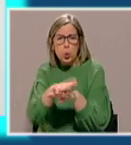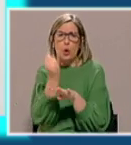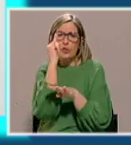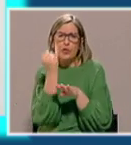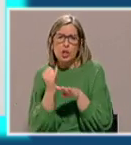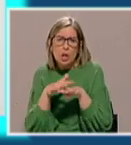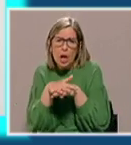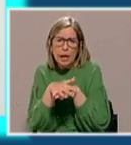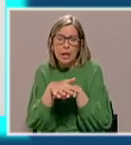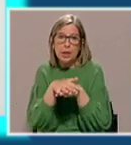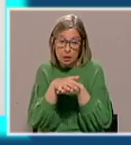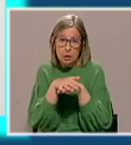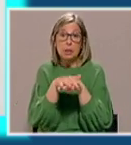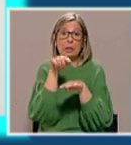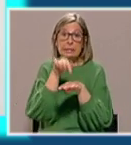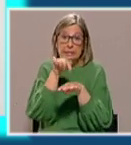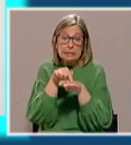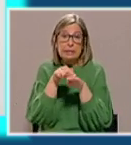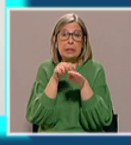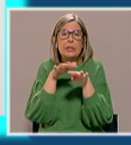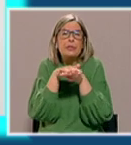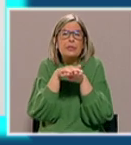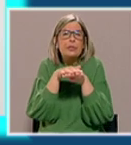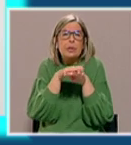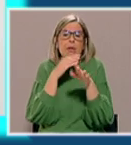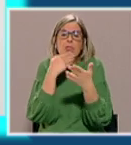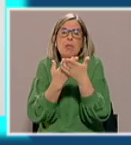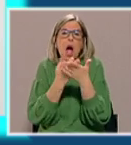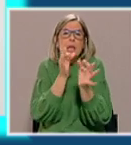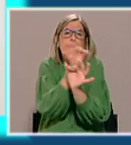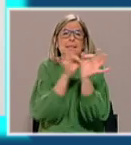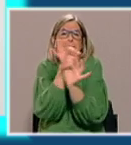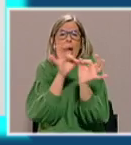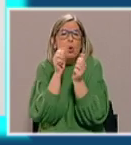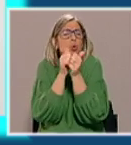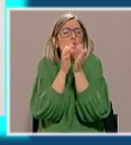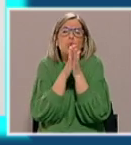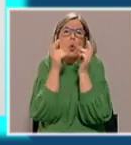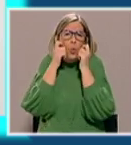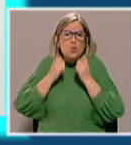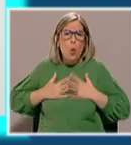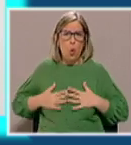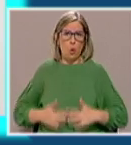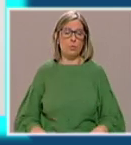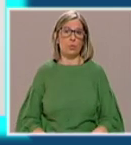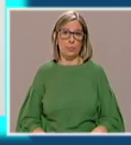de capilares que fazem chegar o sangue arterial a todas as células do corpo.